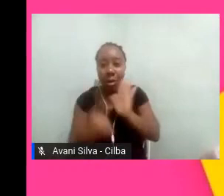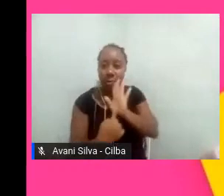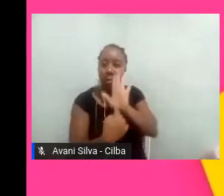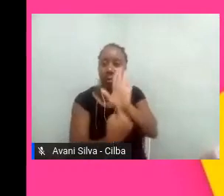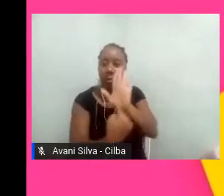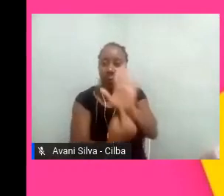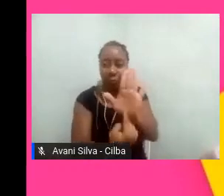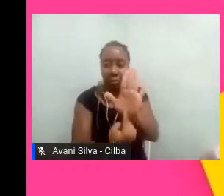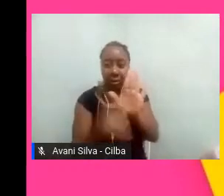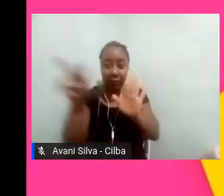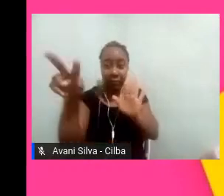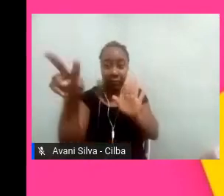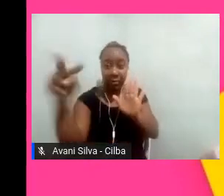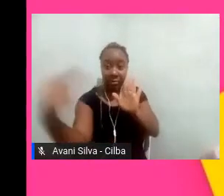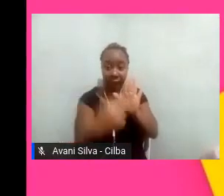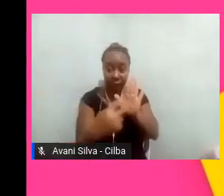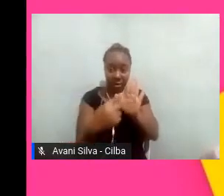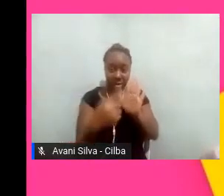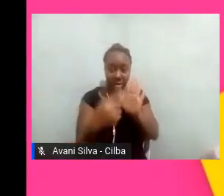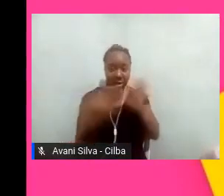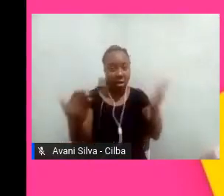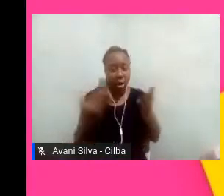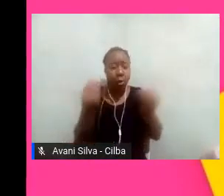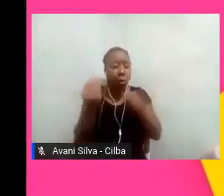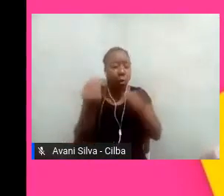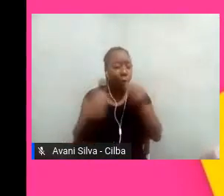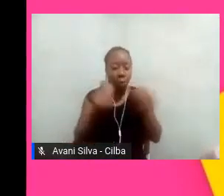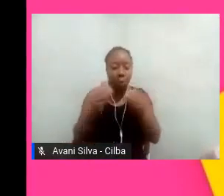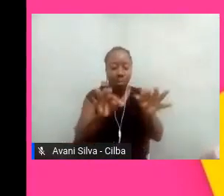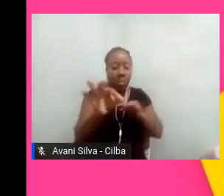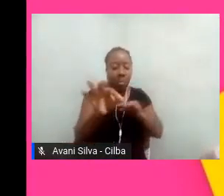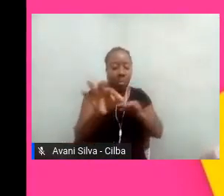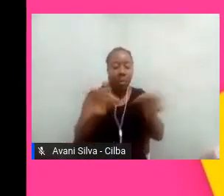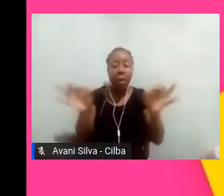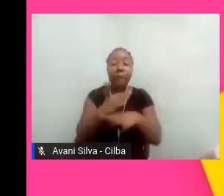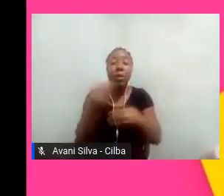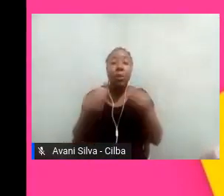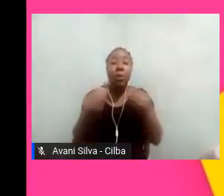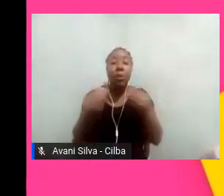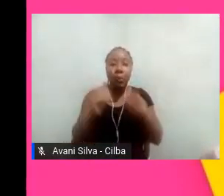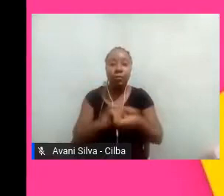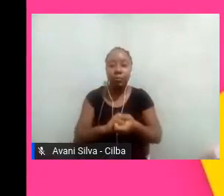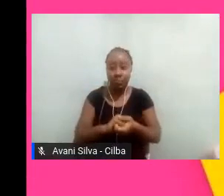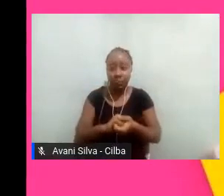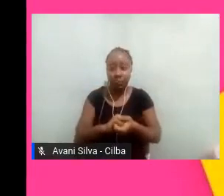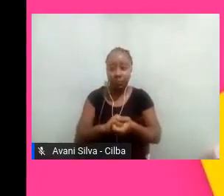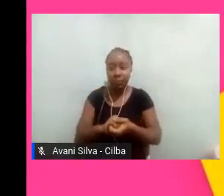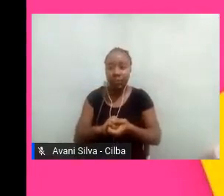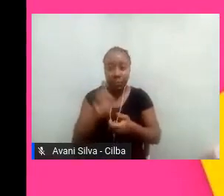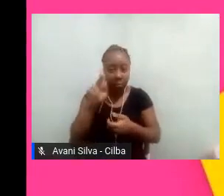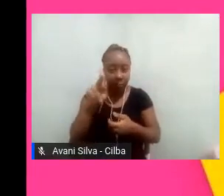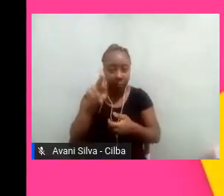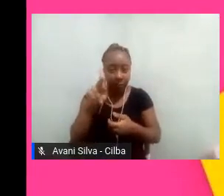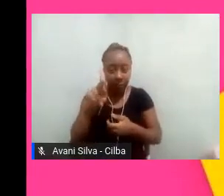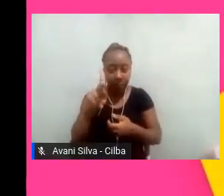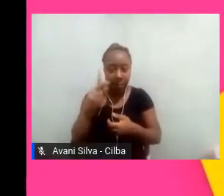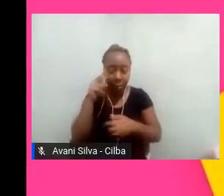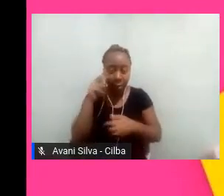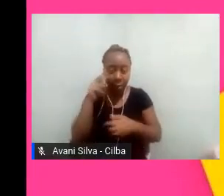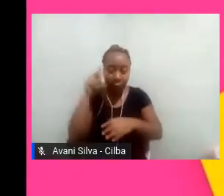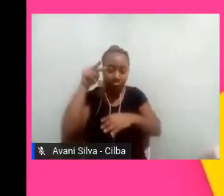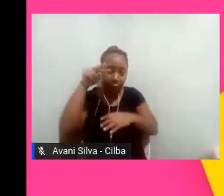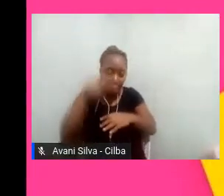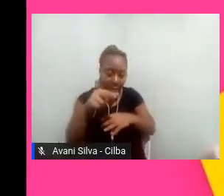possam ver como vai ficar isso, ok? Então aqui, ó, eu vou olhar o